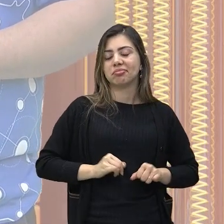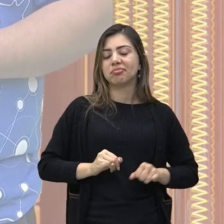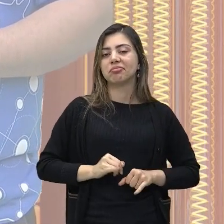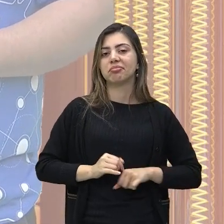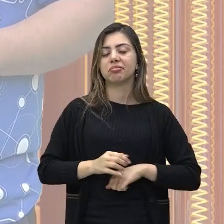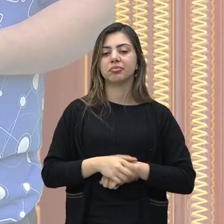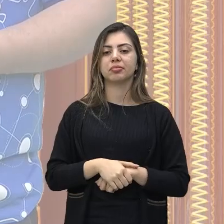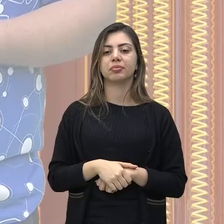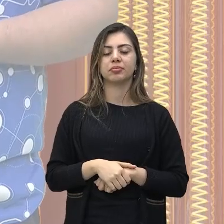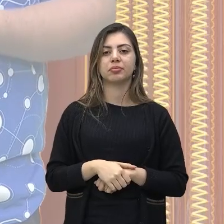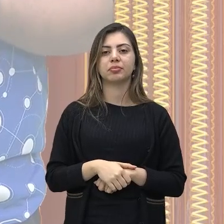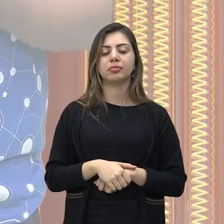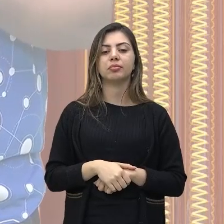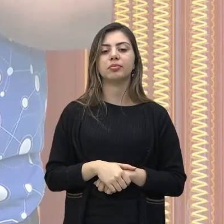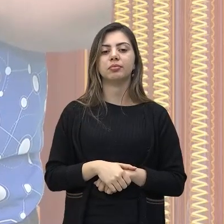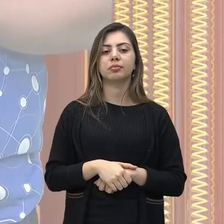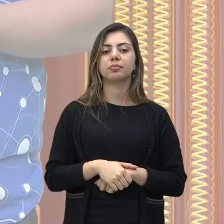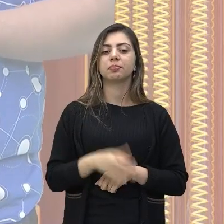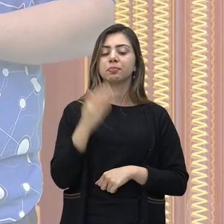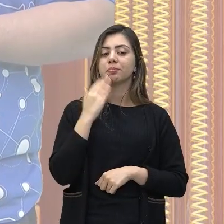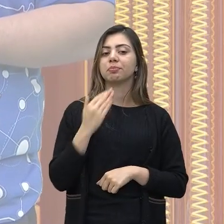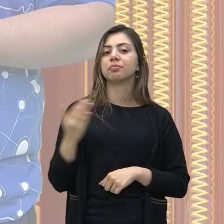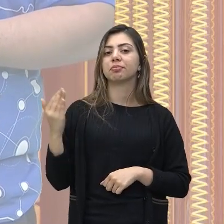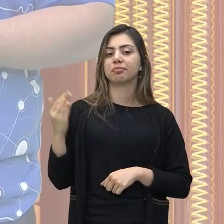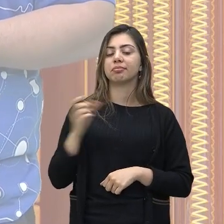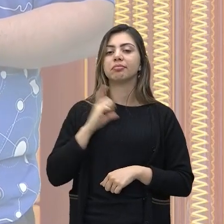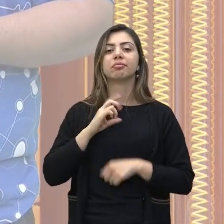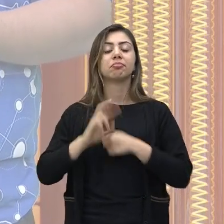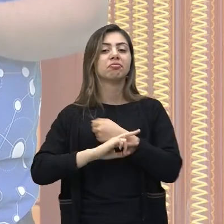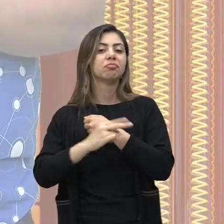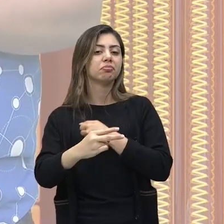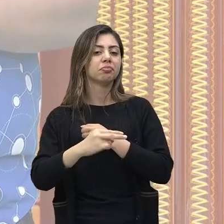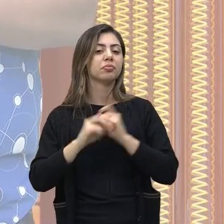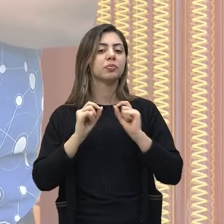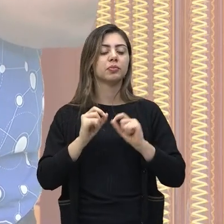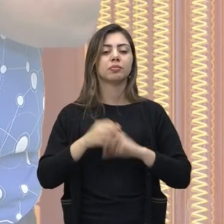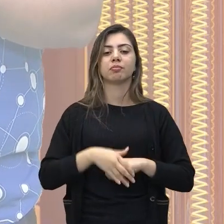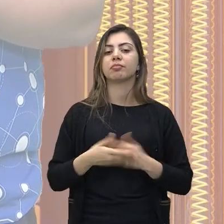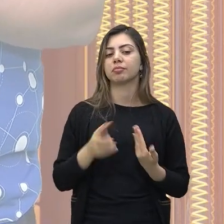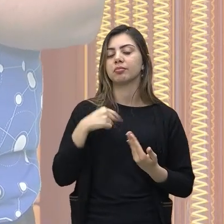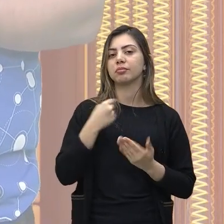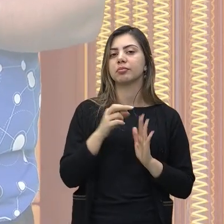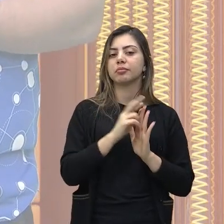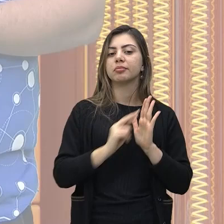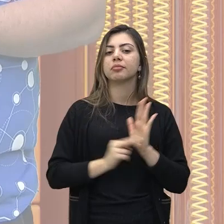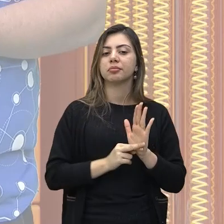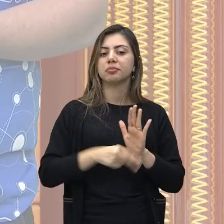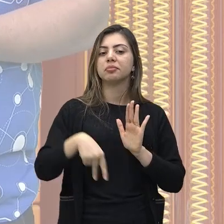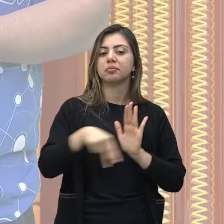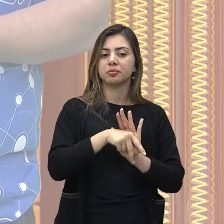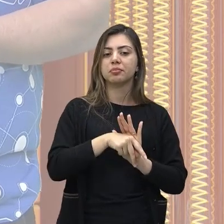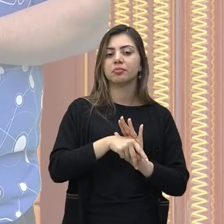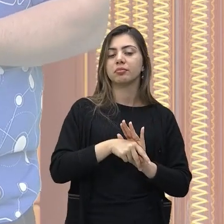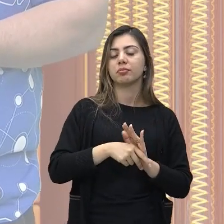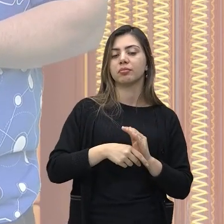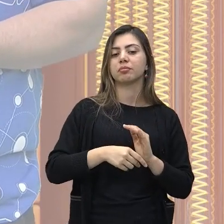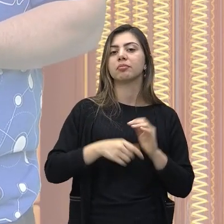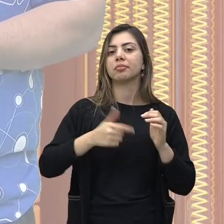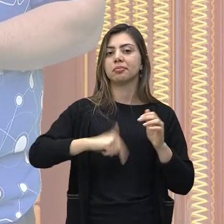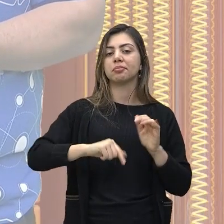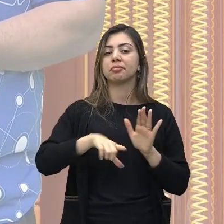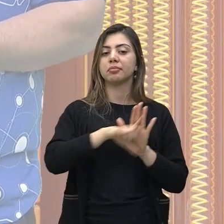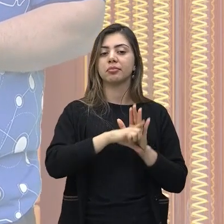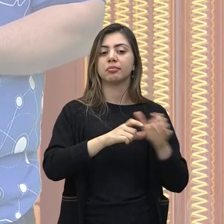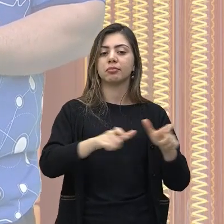do Brasil. Interconexões e consequências. O regulamento das missões e a lei de terras,